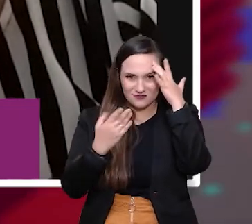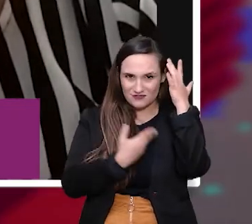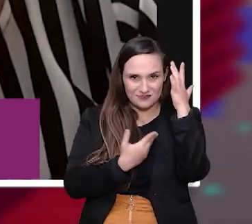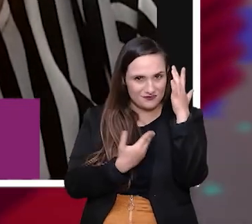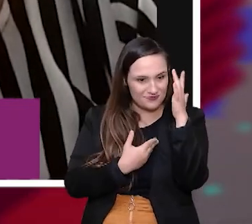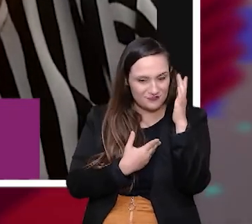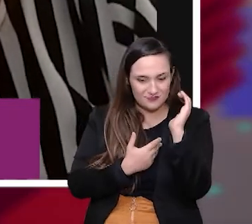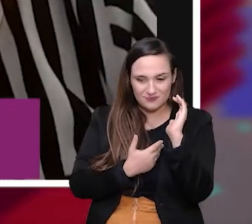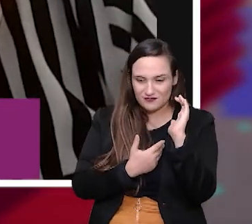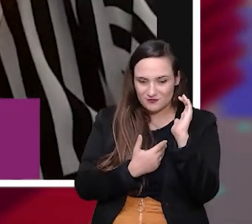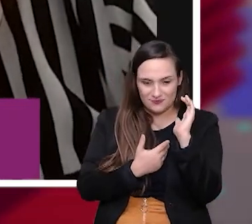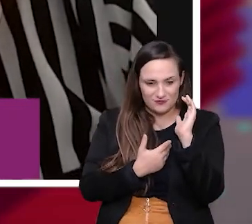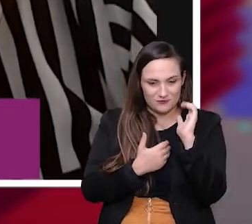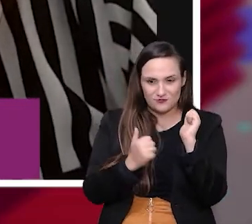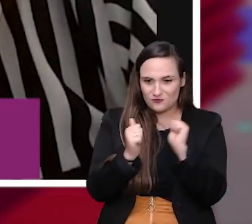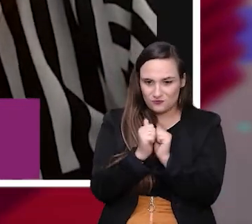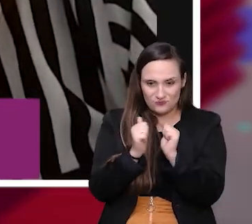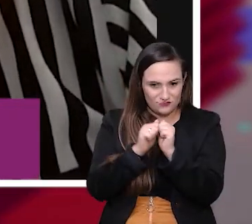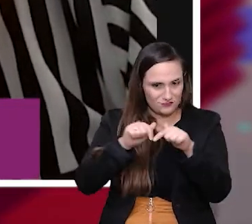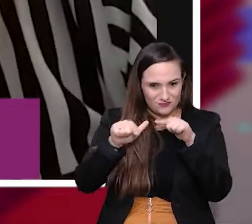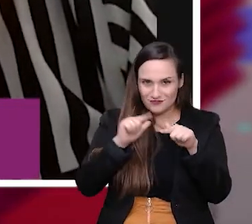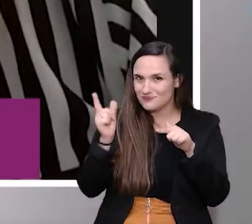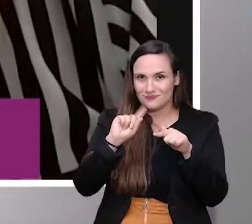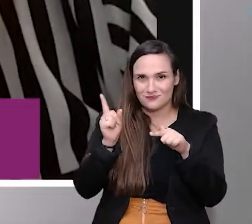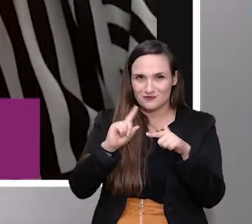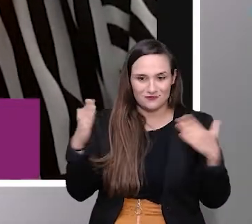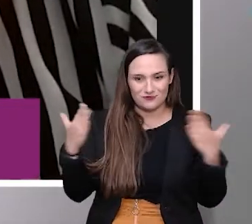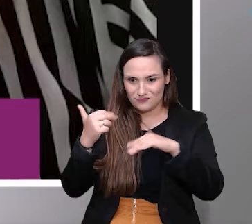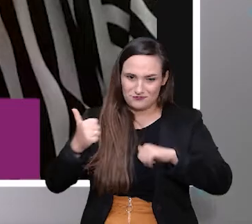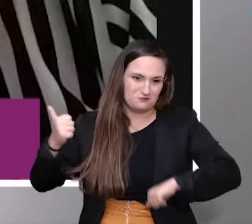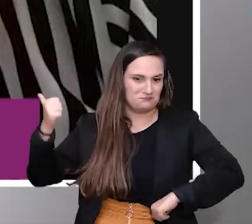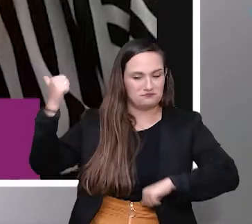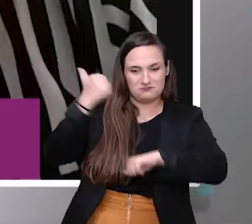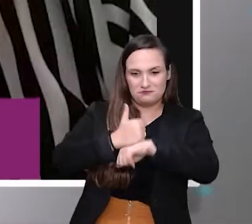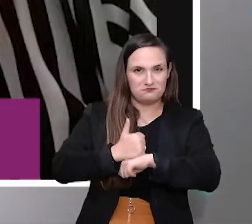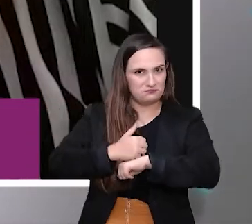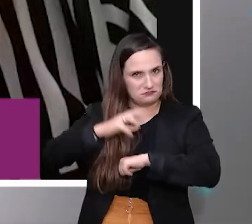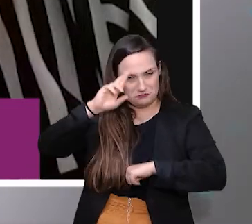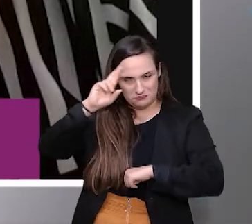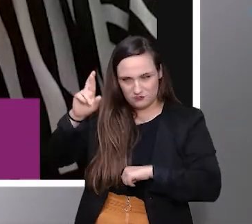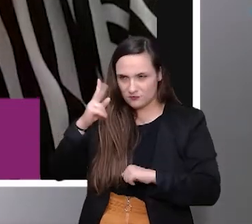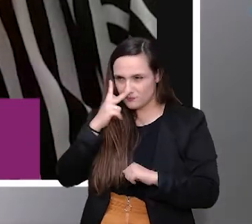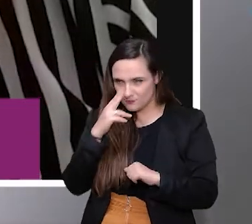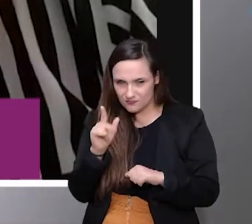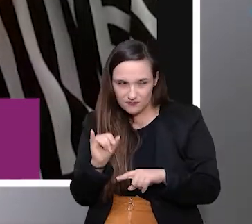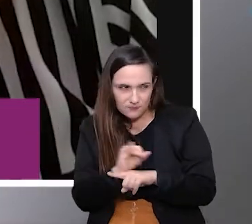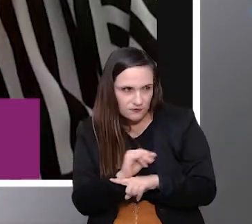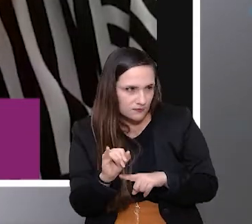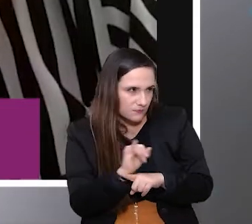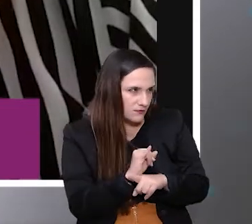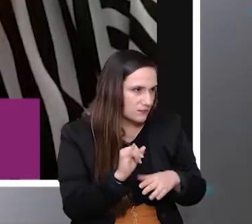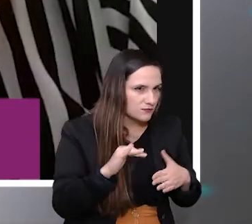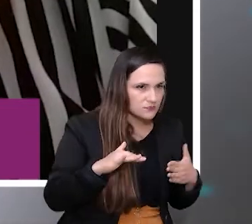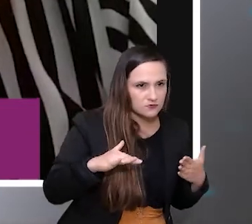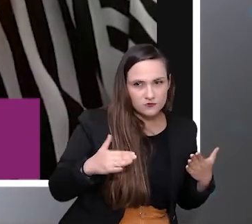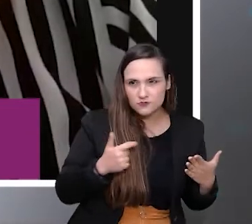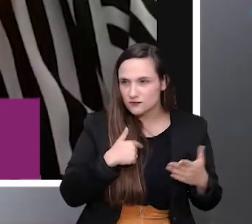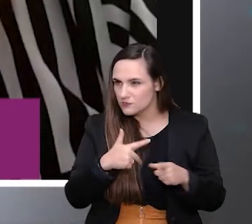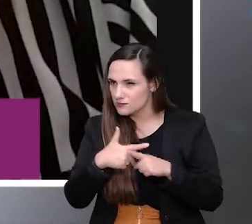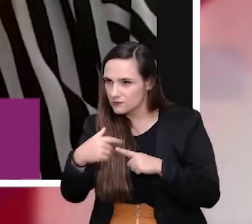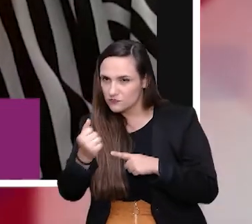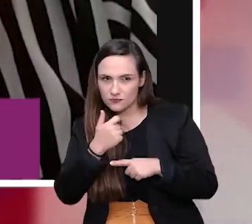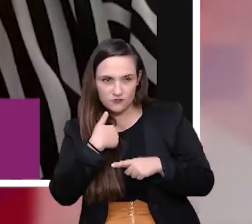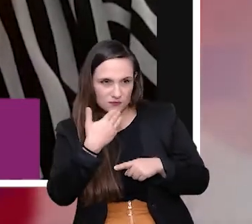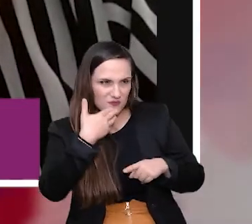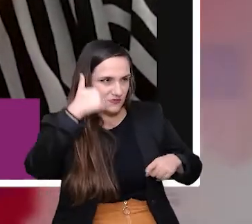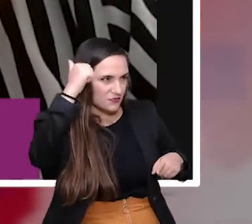colegas de trabalho ou funcionários para serem peças de xadrez dentro daquele jogo do ego